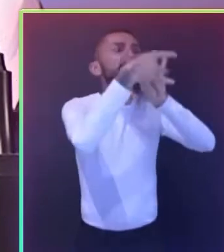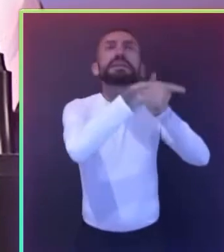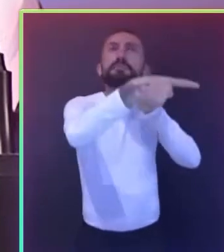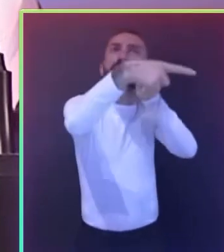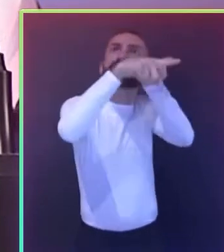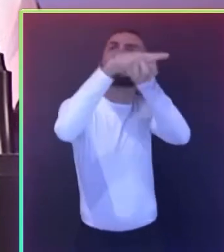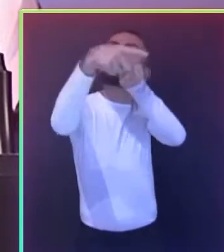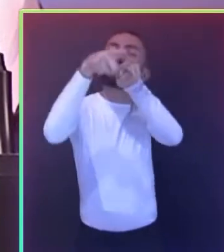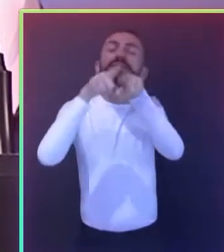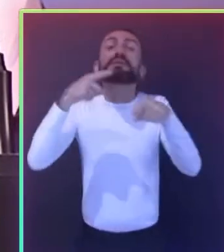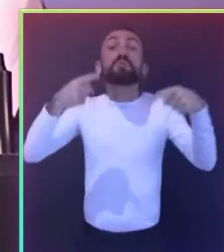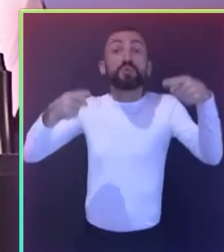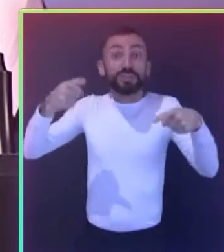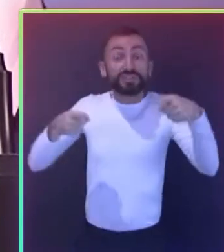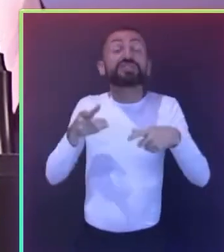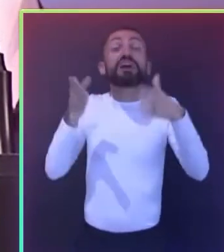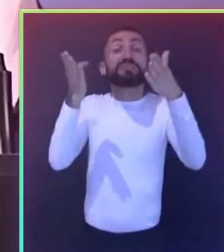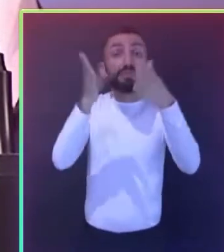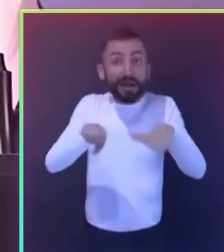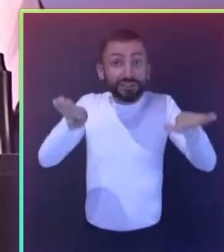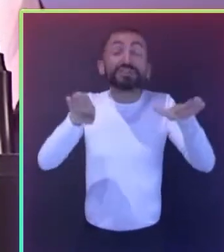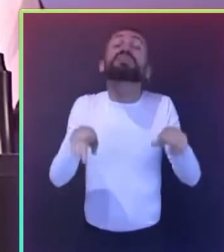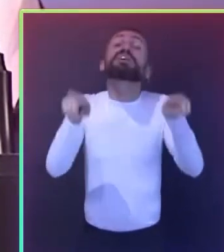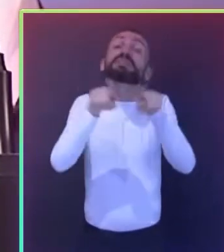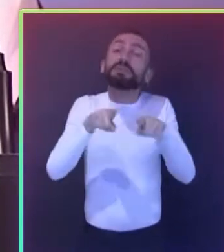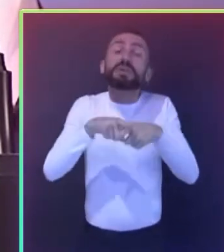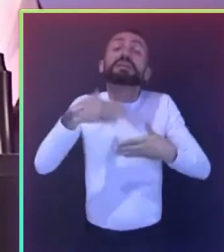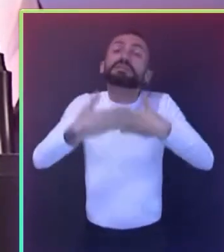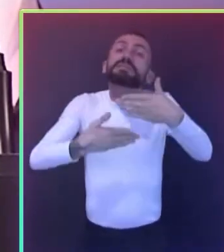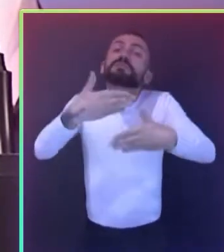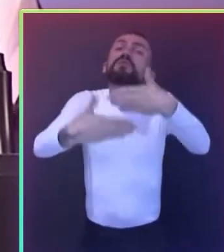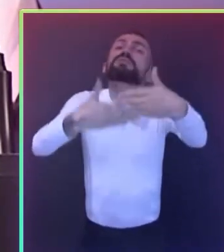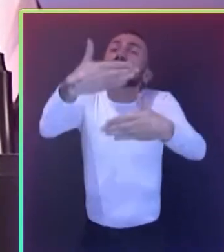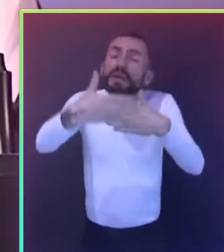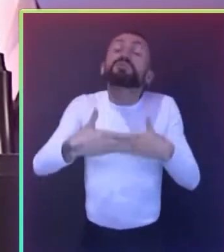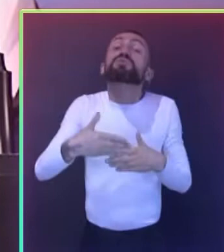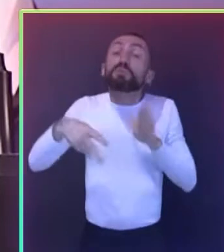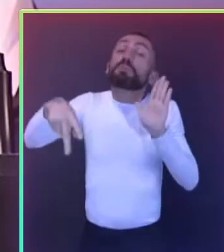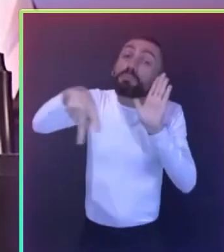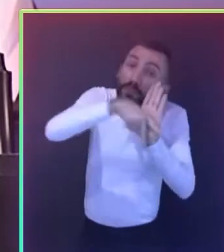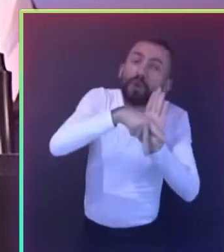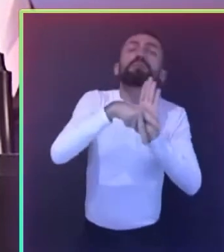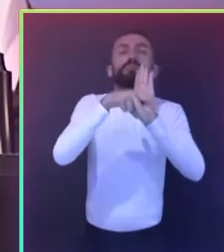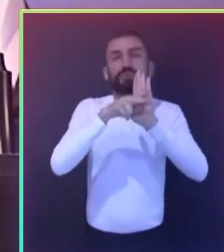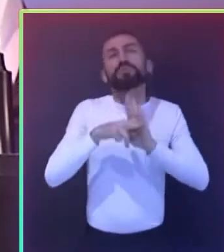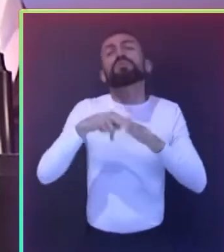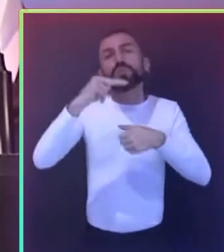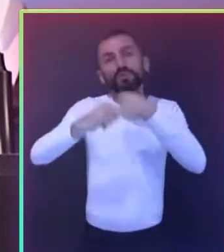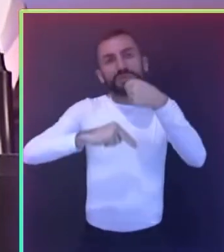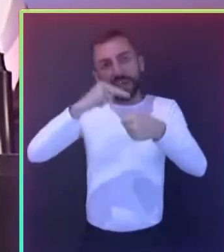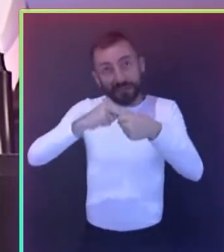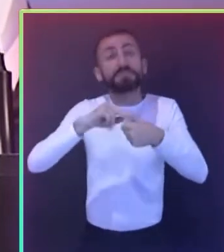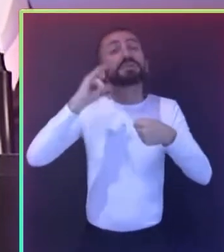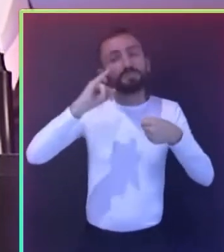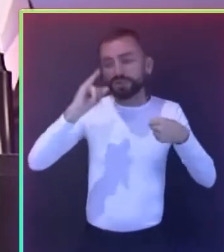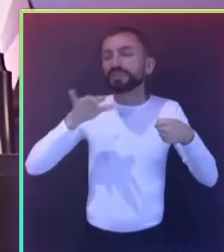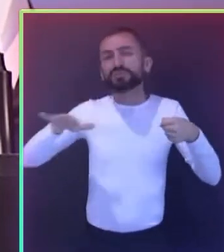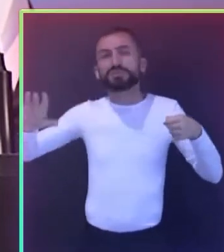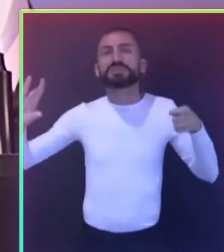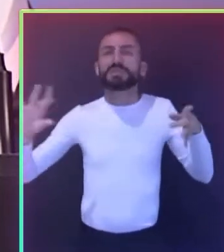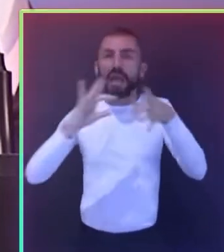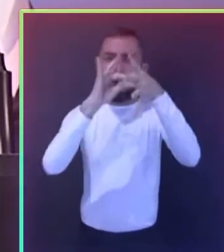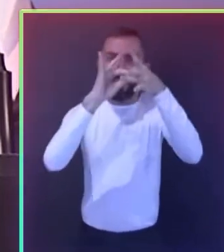afirmativas e desenvolvimento institucional e necessária a inserção social a hoje